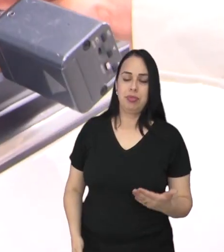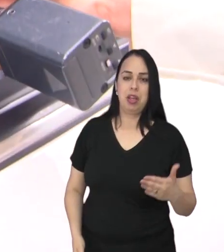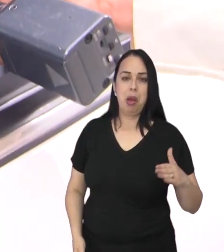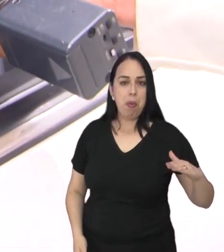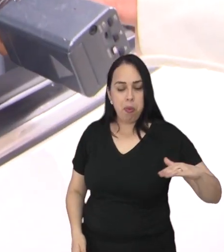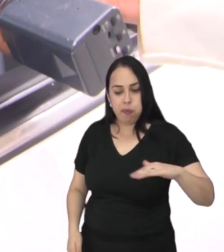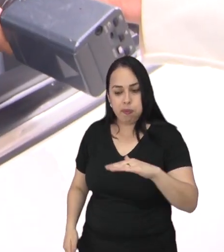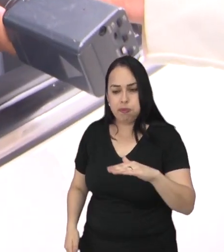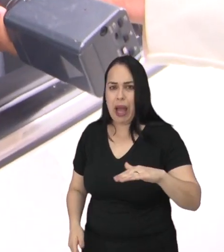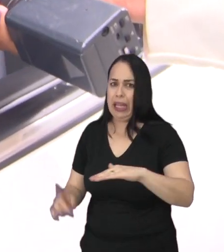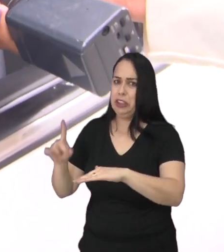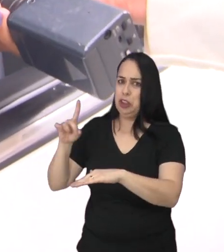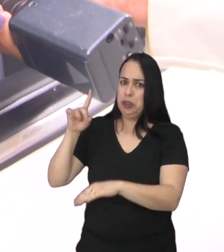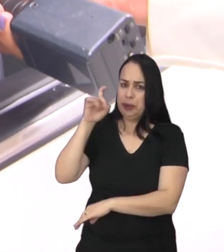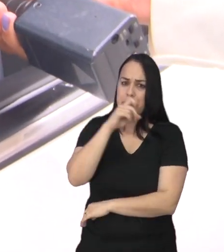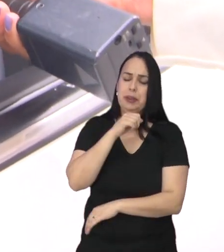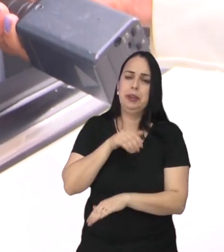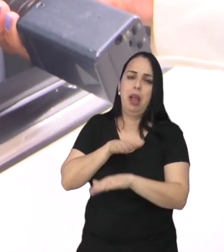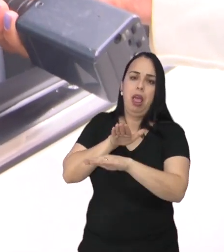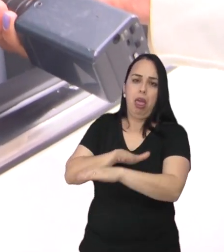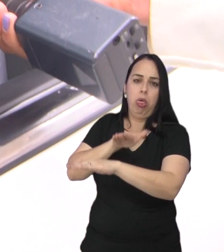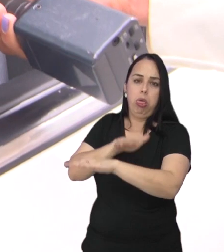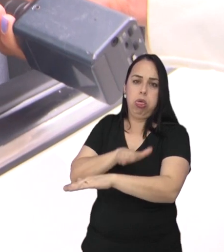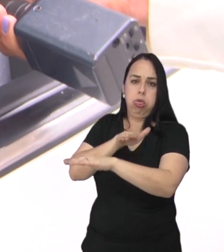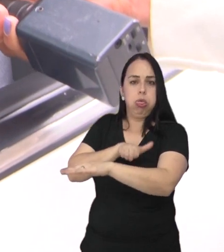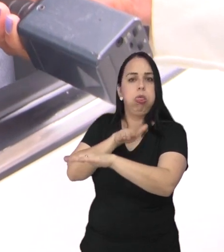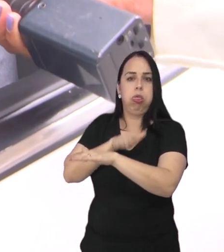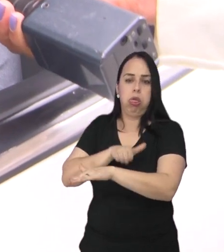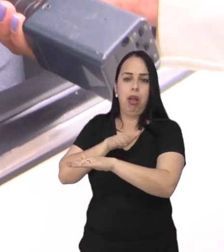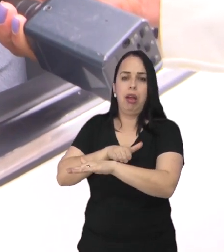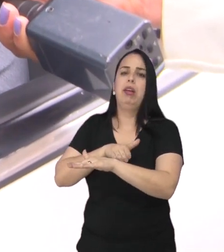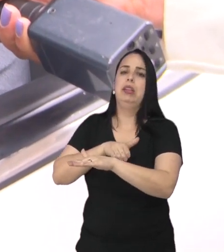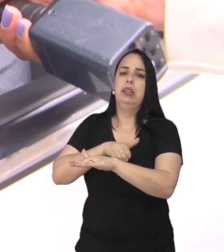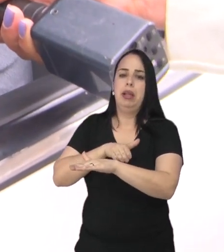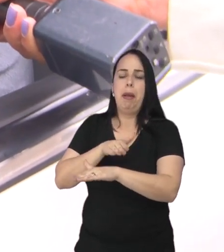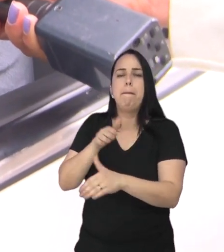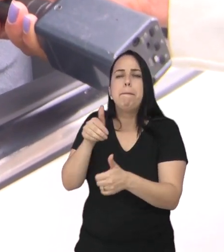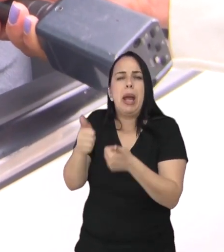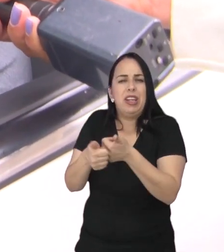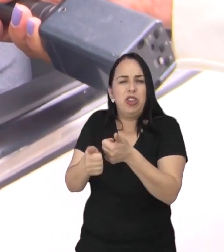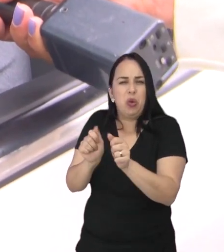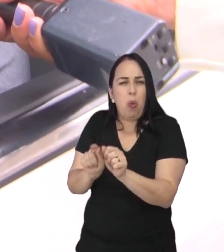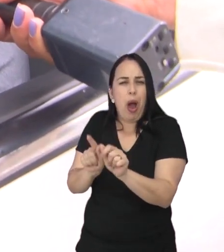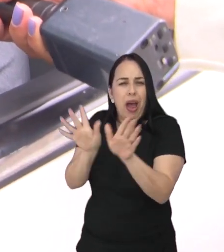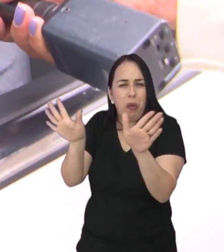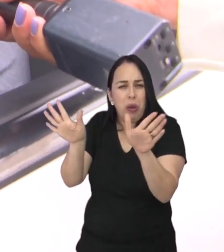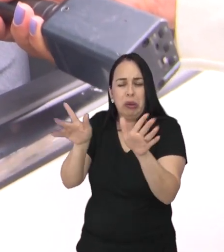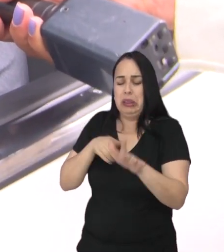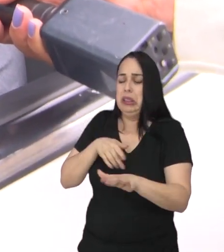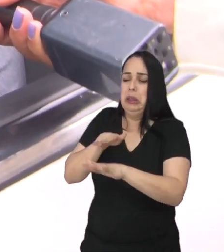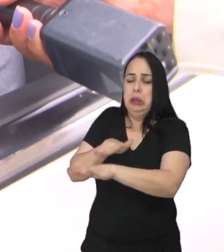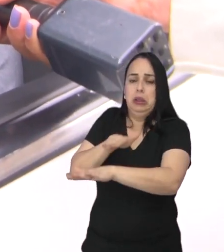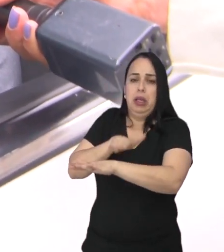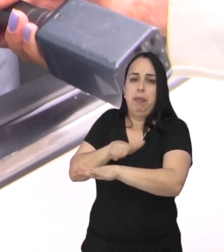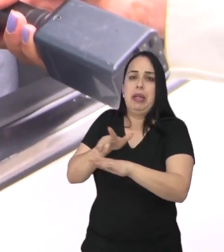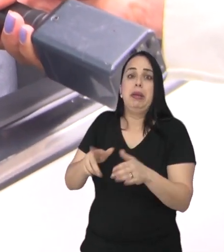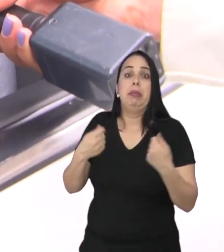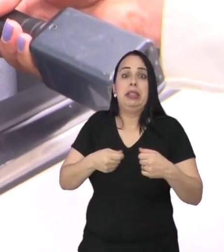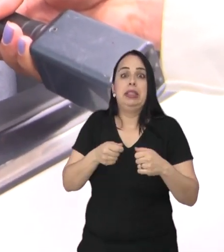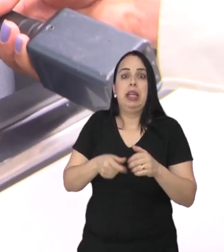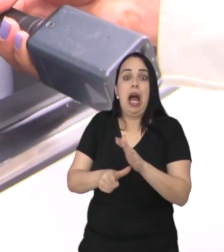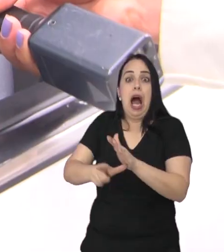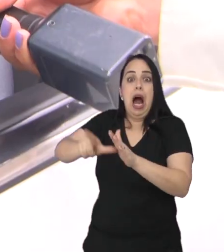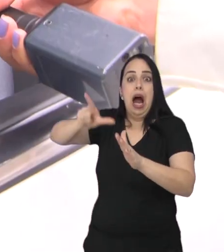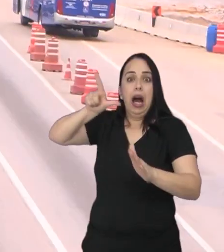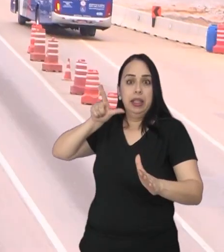A ida para São Paulo é sempre complicada, né? Que você tem que pegar um trânsito muito feio ali perto de Guarulhos, então a gente acaba tendo que sair bem